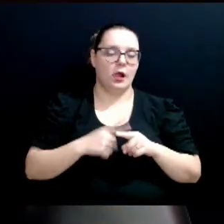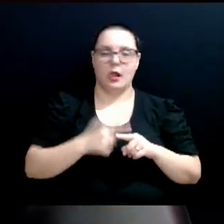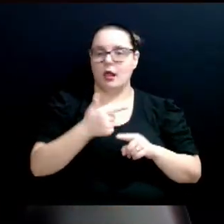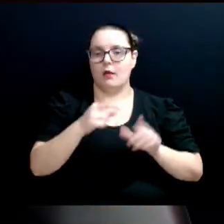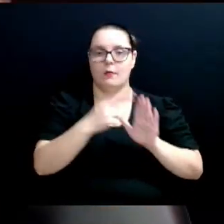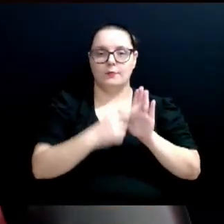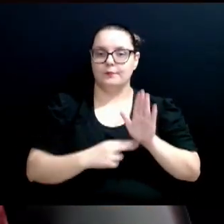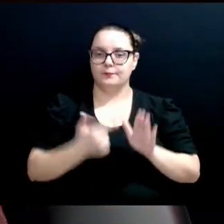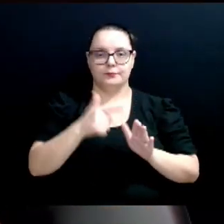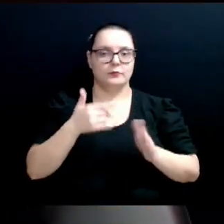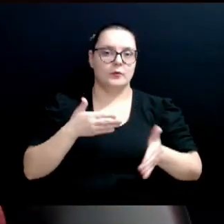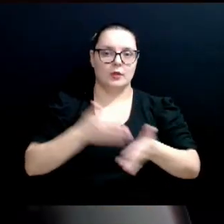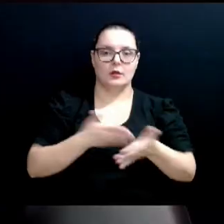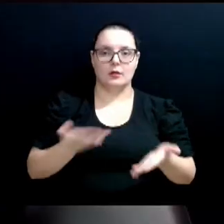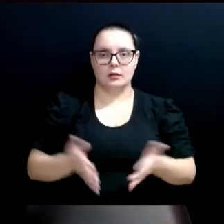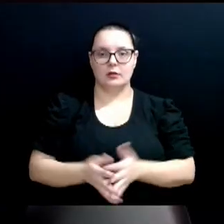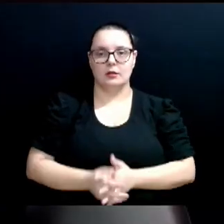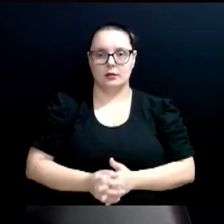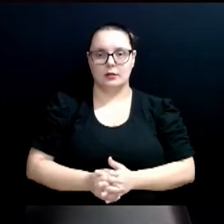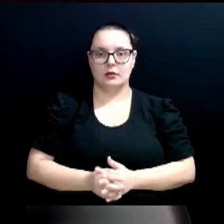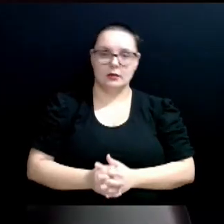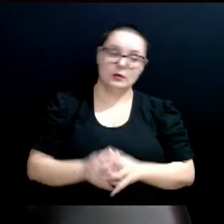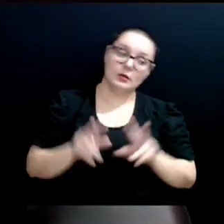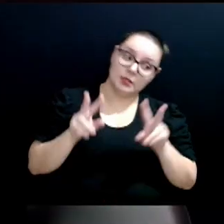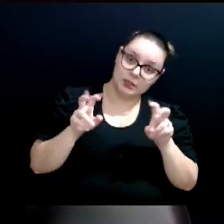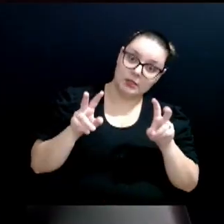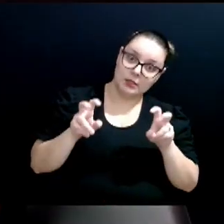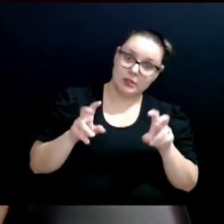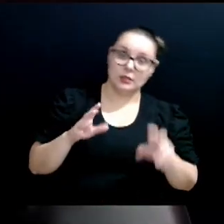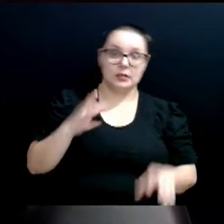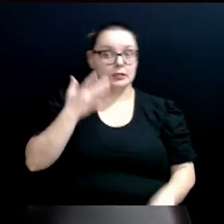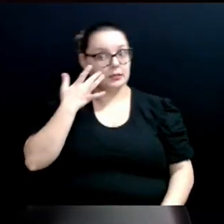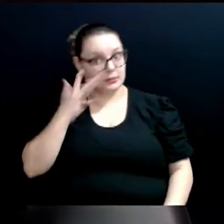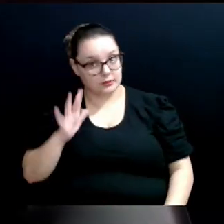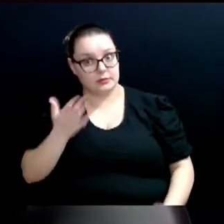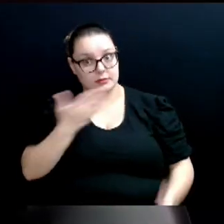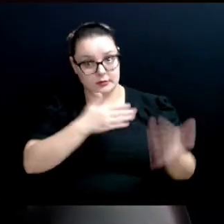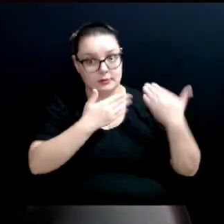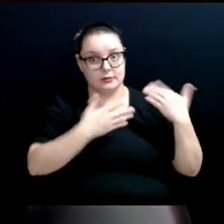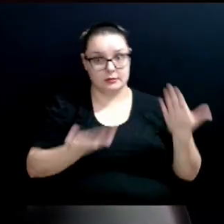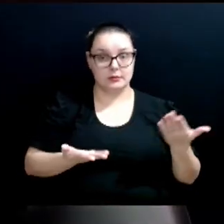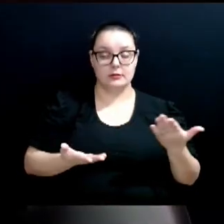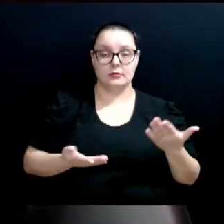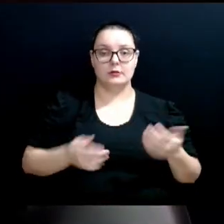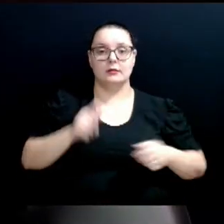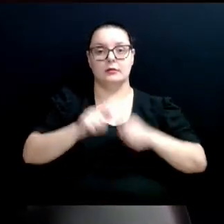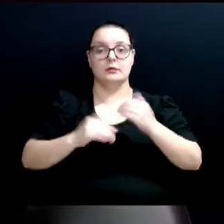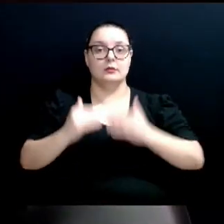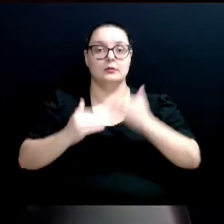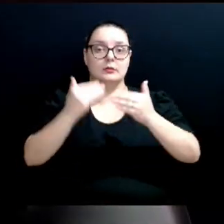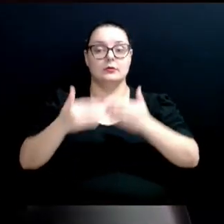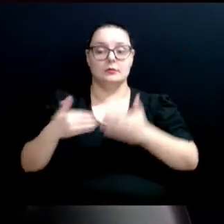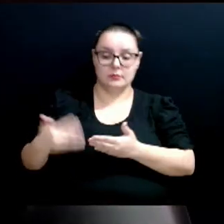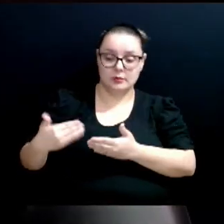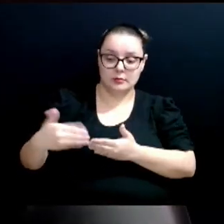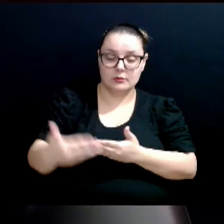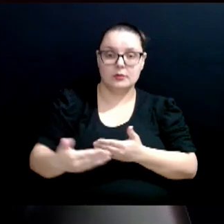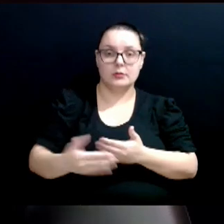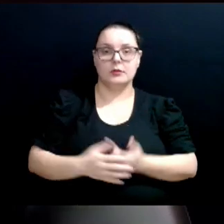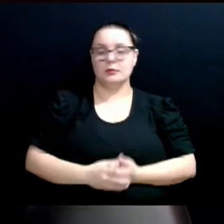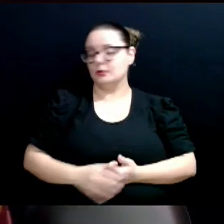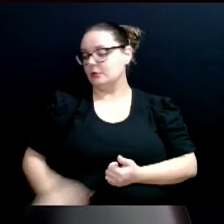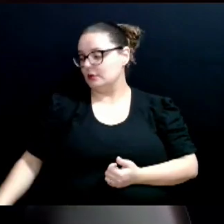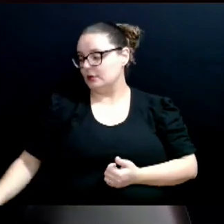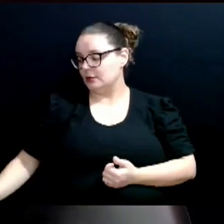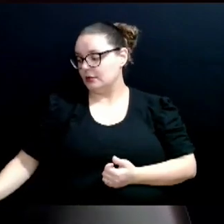limites, entre aspas, a gente não sabia isso naquela época, as pessoas foram construindo isso ao longo do tempo, seria positivo. Só